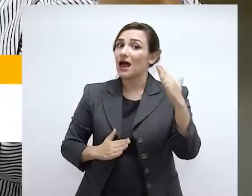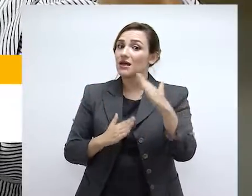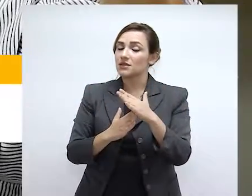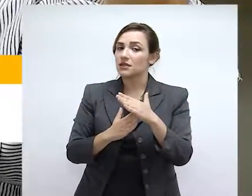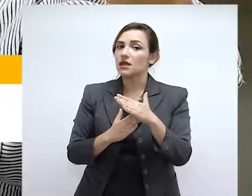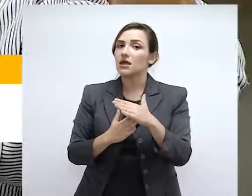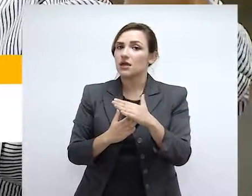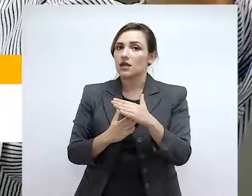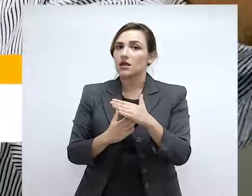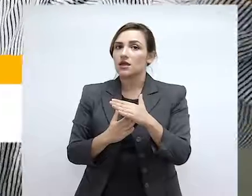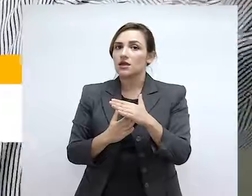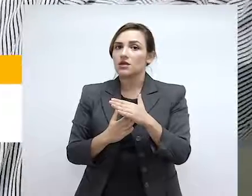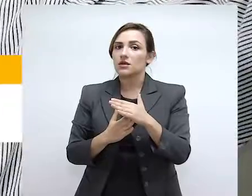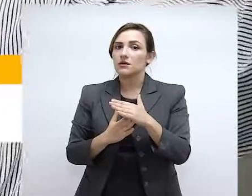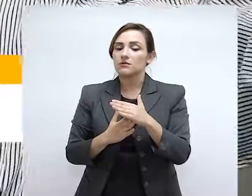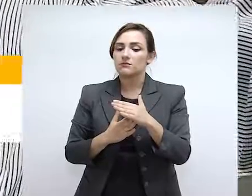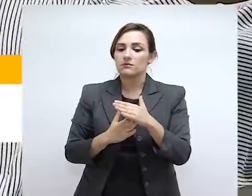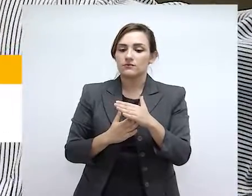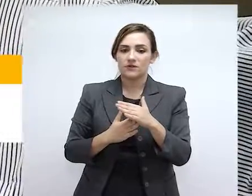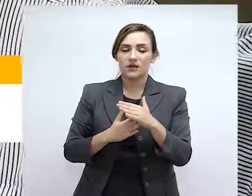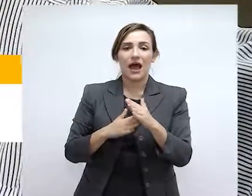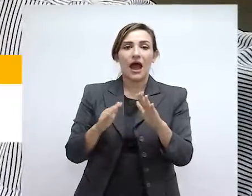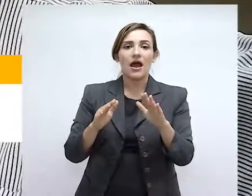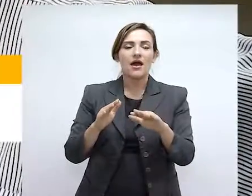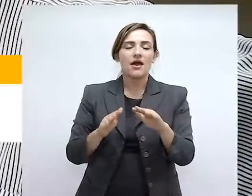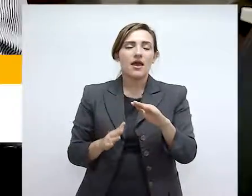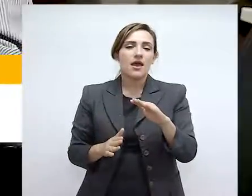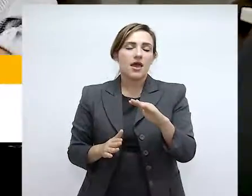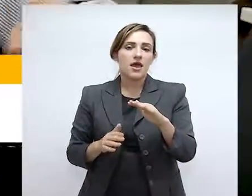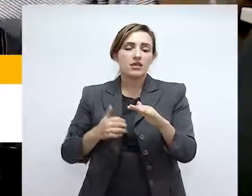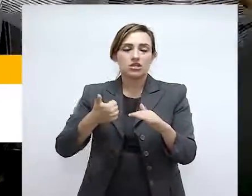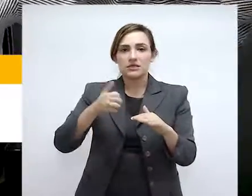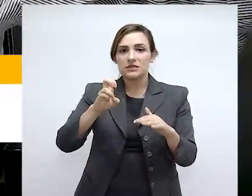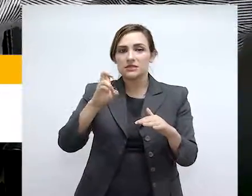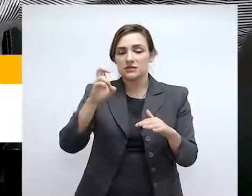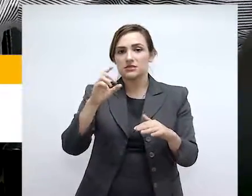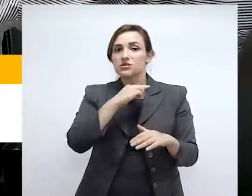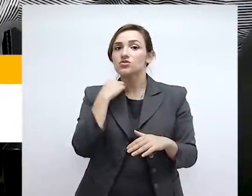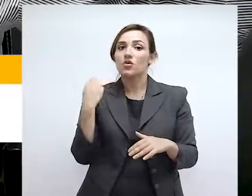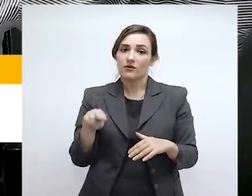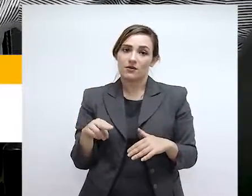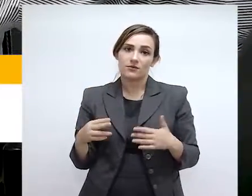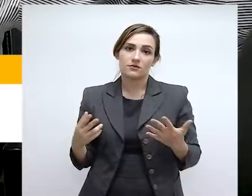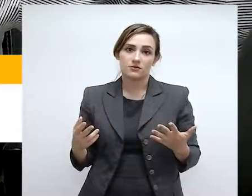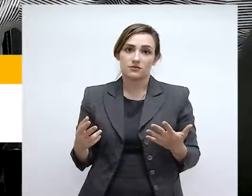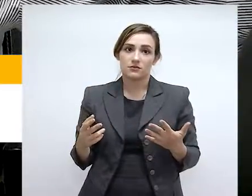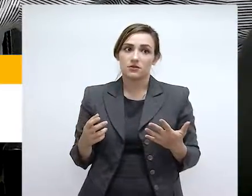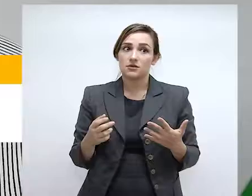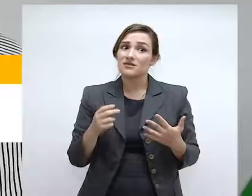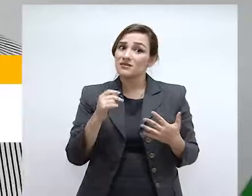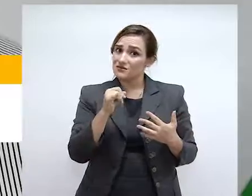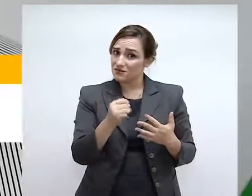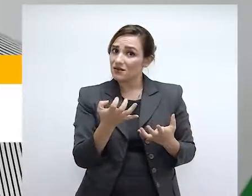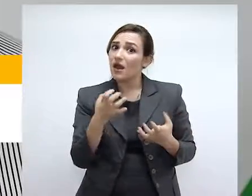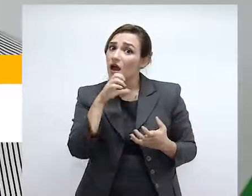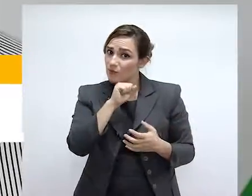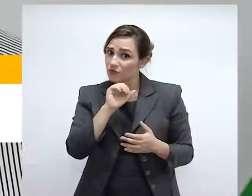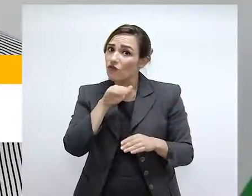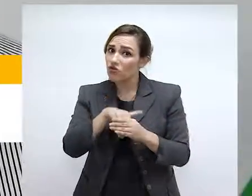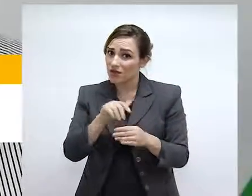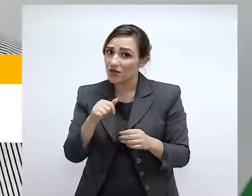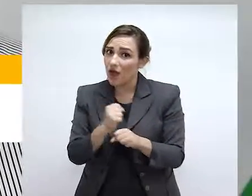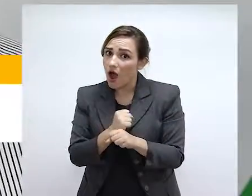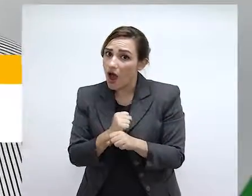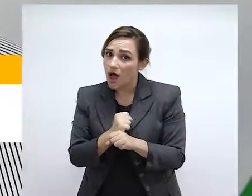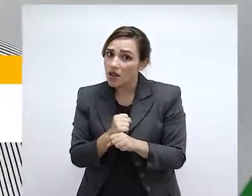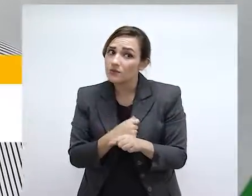2021, é necessário que o projeto seja encaminhado para a Casa de Leis até o fim da primeira quinzena de novembro. Para acontecer em